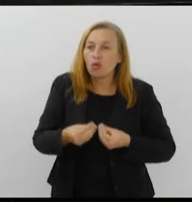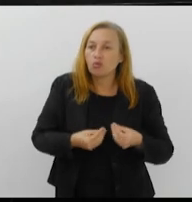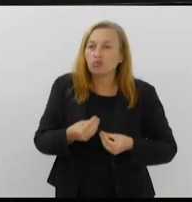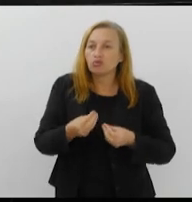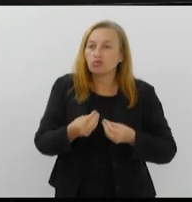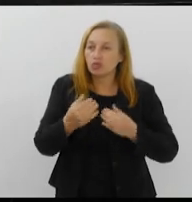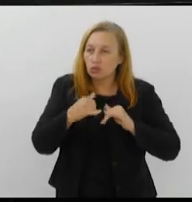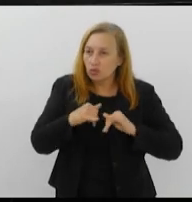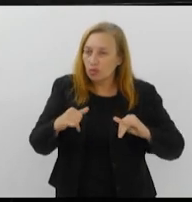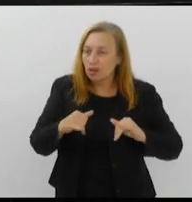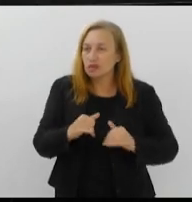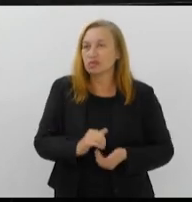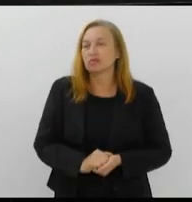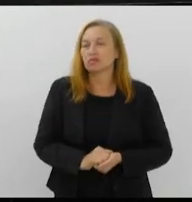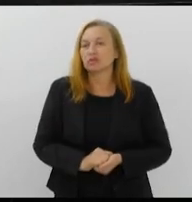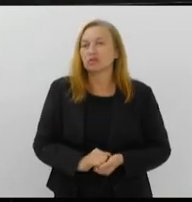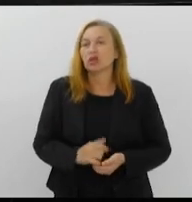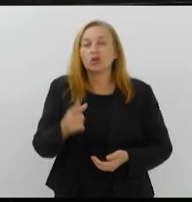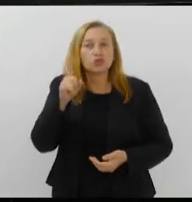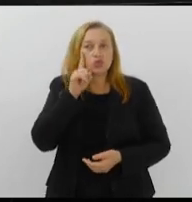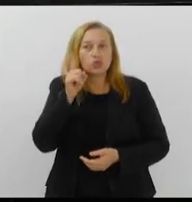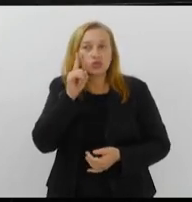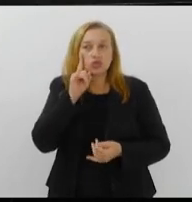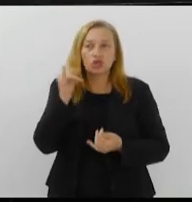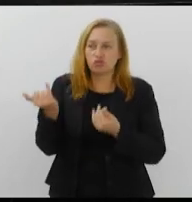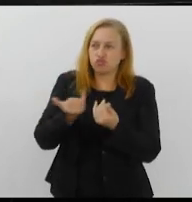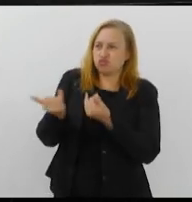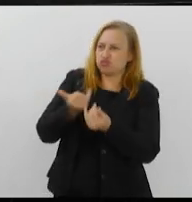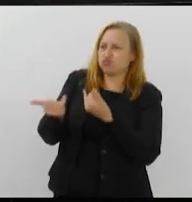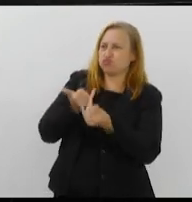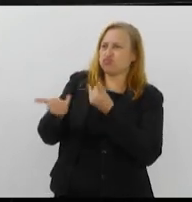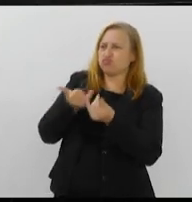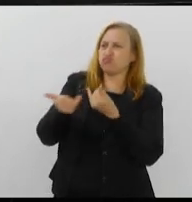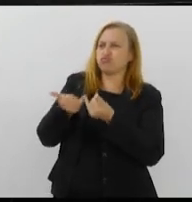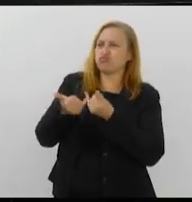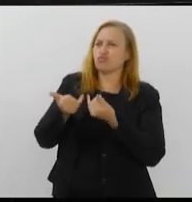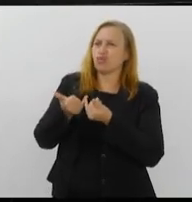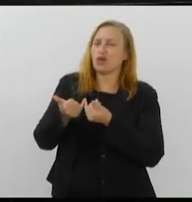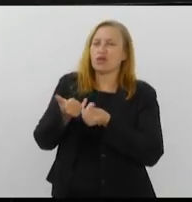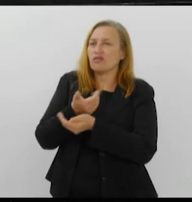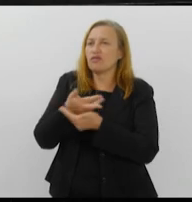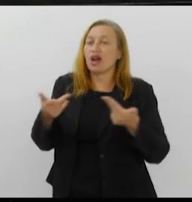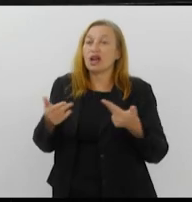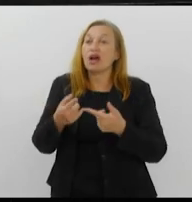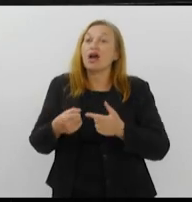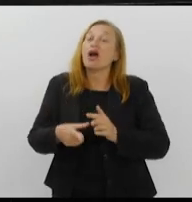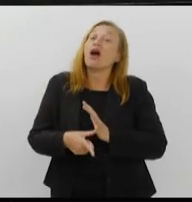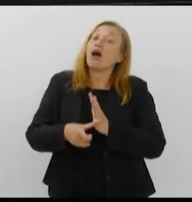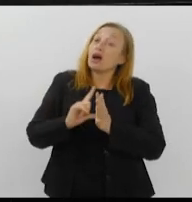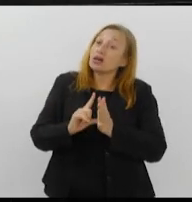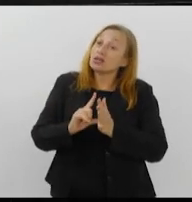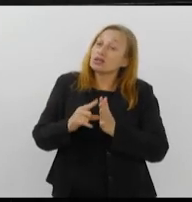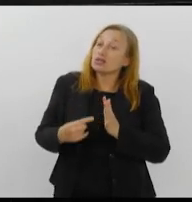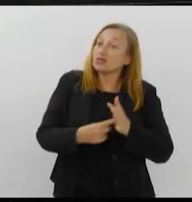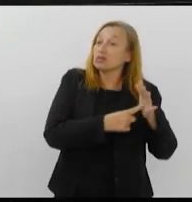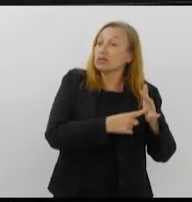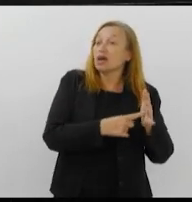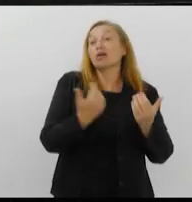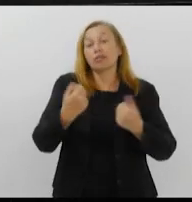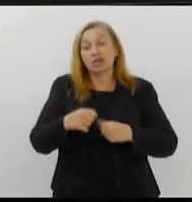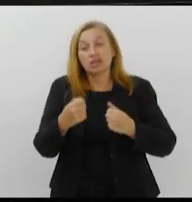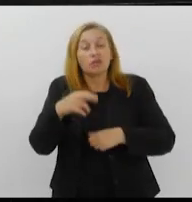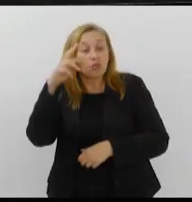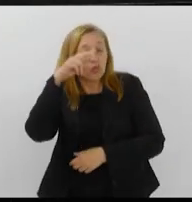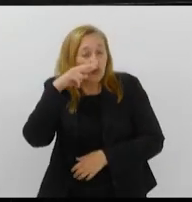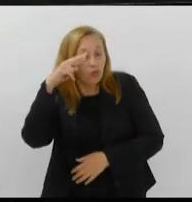informação. Nós todo dia recebemos milhares de informações. Antes de fazer qualquer denúncia, qualquer pronunciamento, a gente tem que